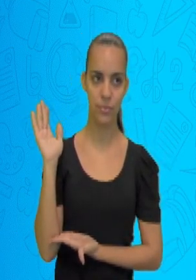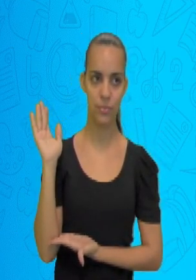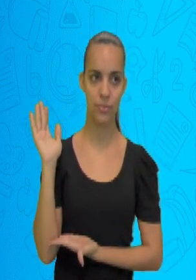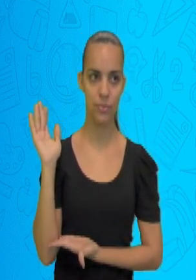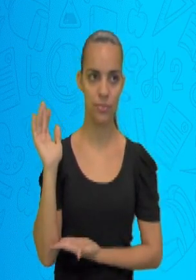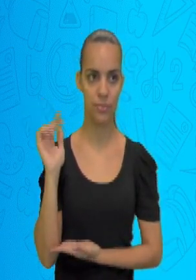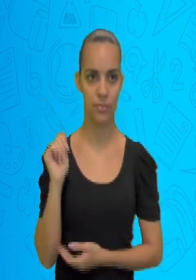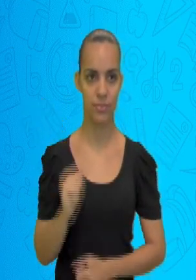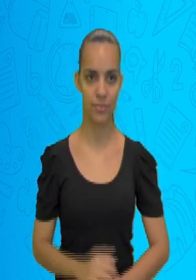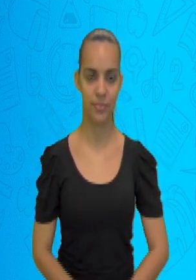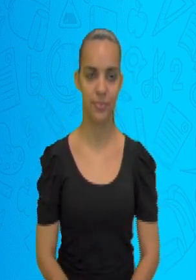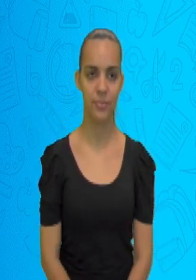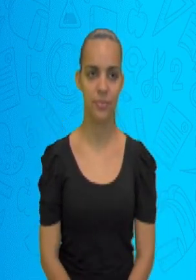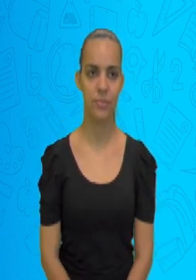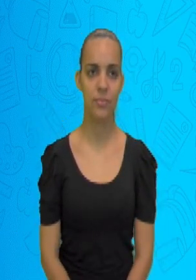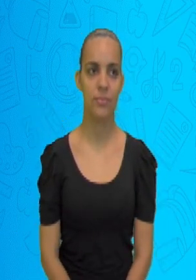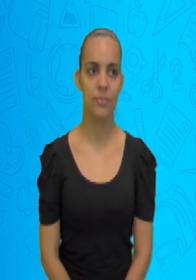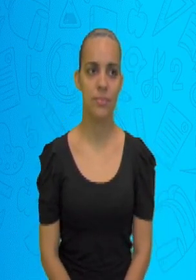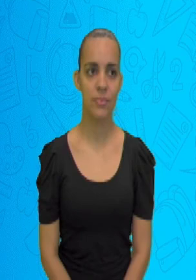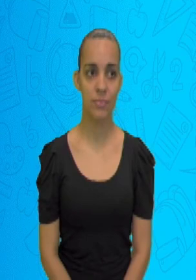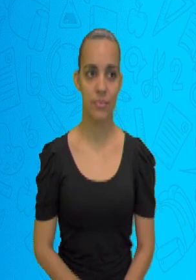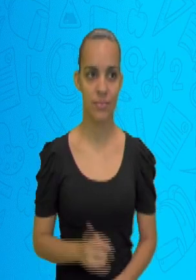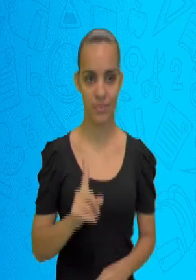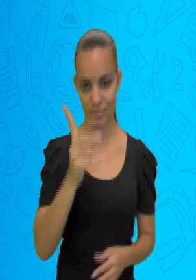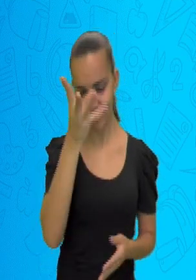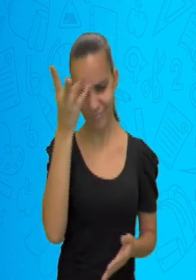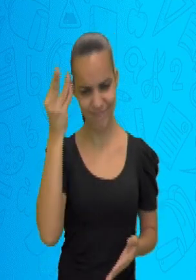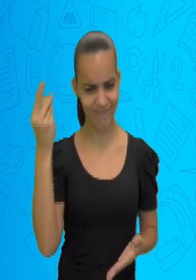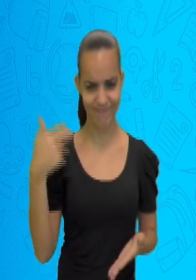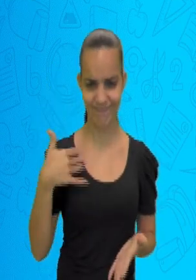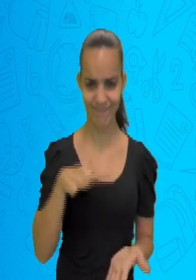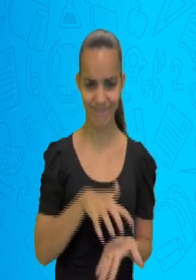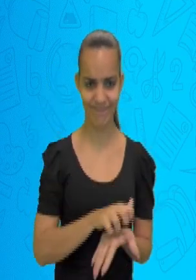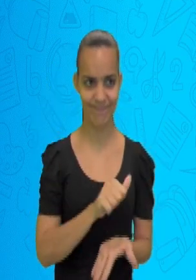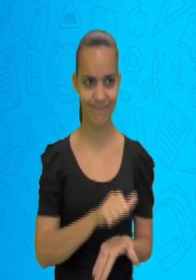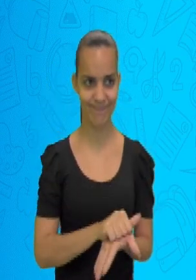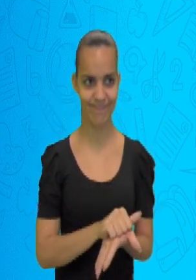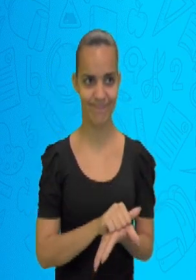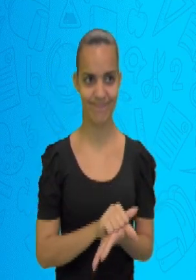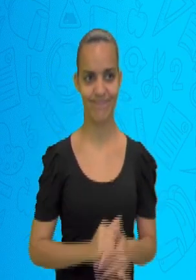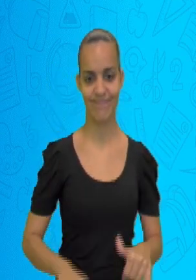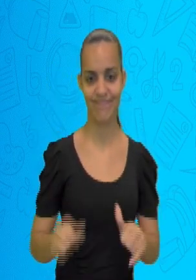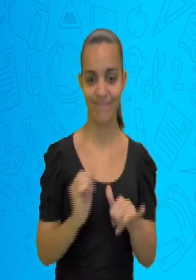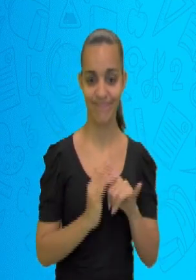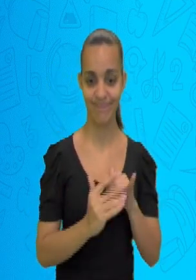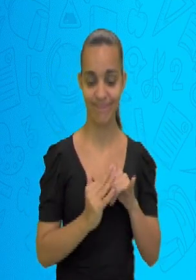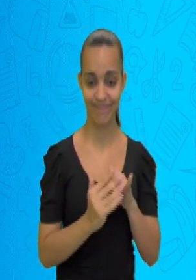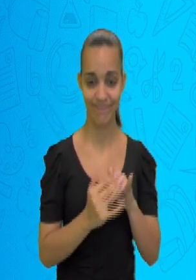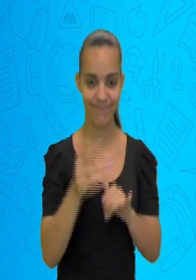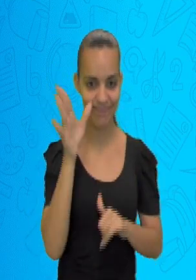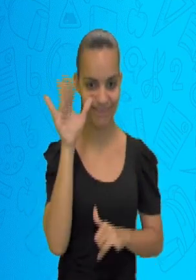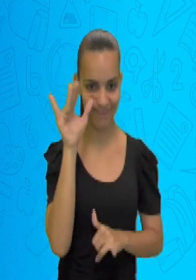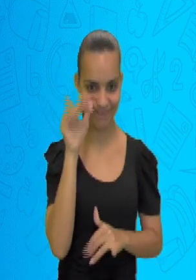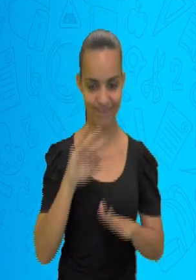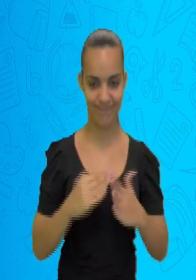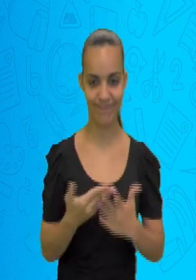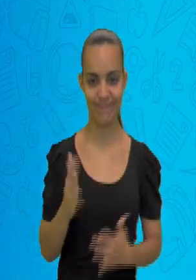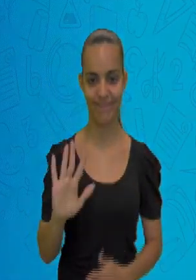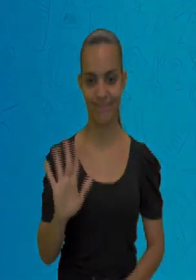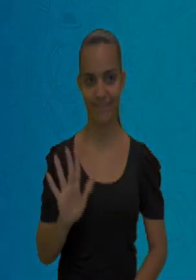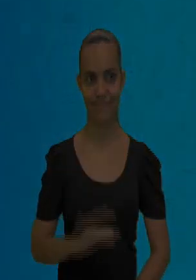aparece no canto da tela. E não esqueça de se inscrever no canal do YouTube para assistir às aulas. Tchau, tchau.